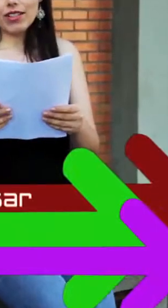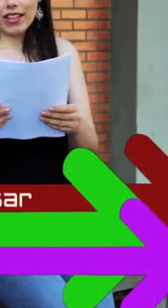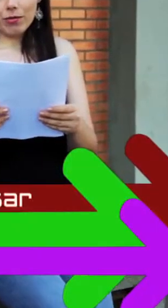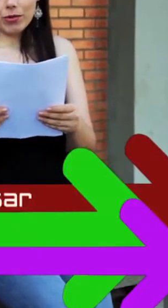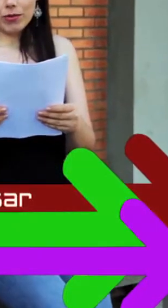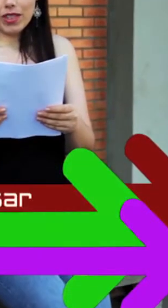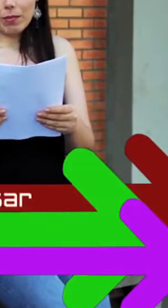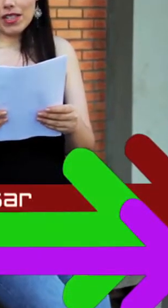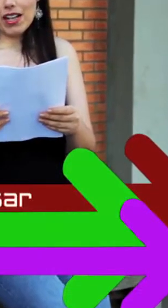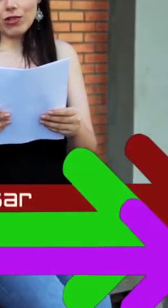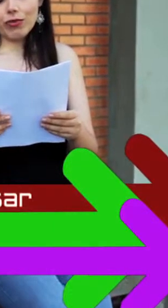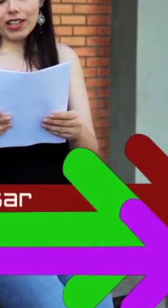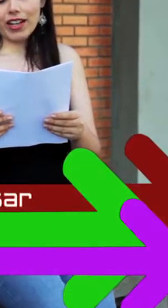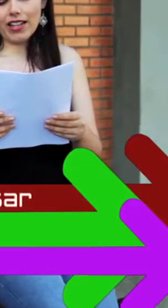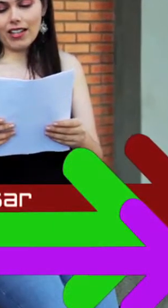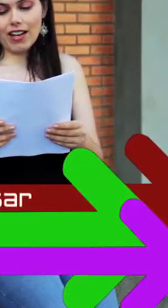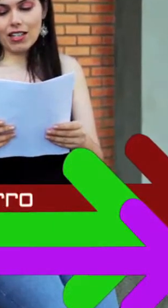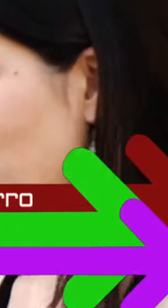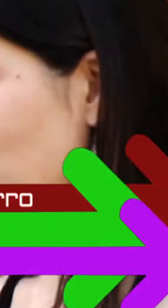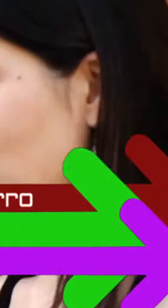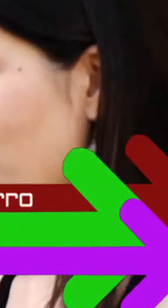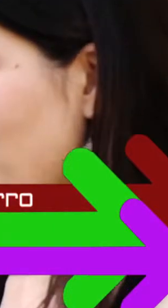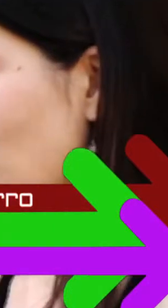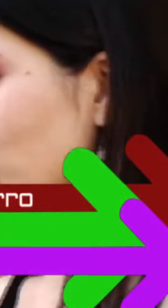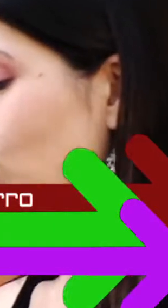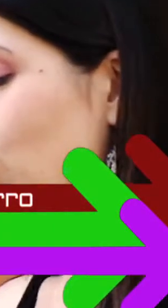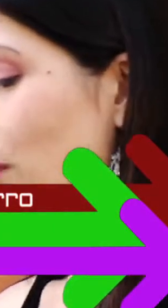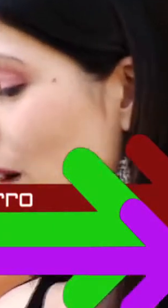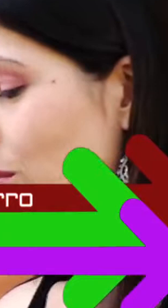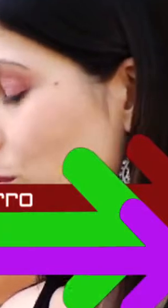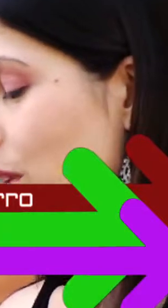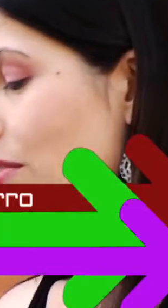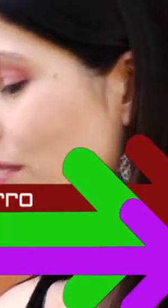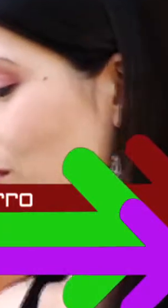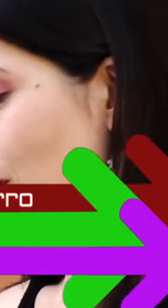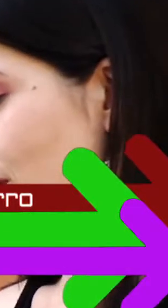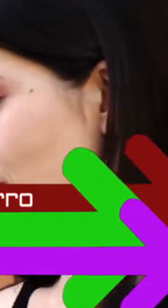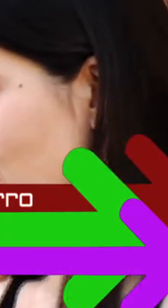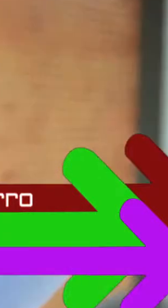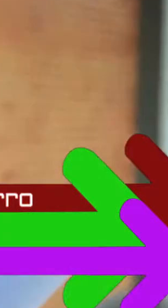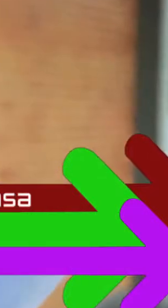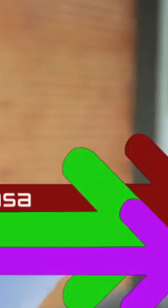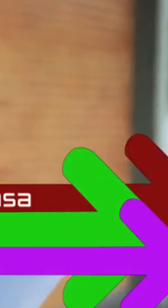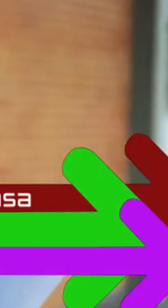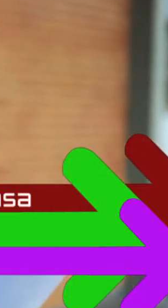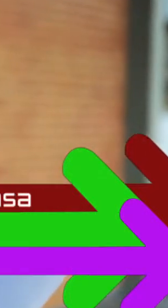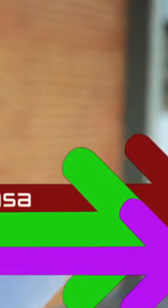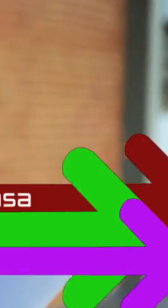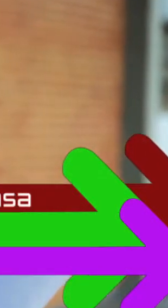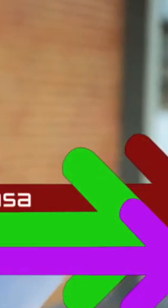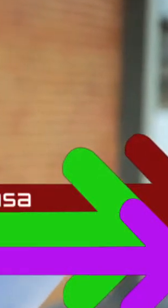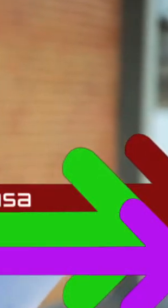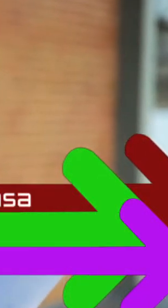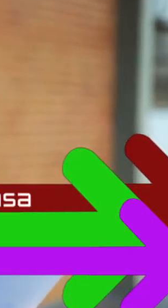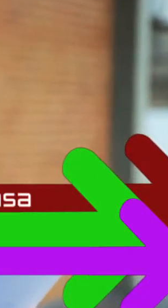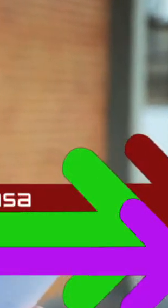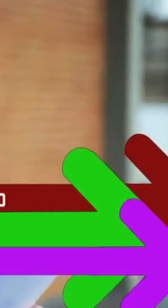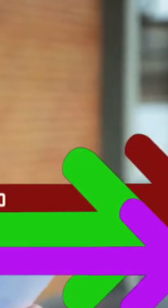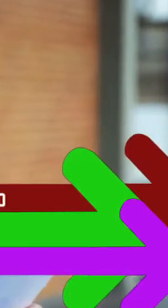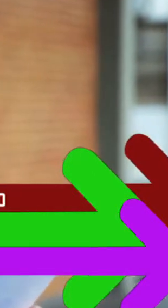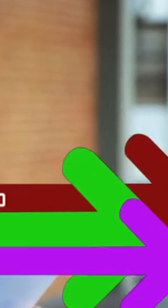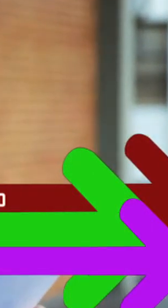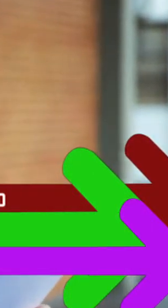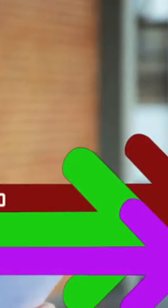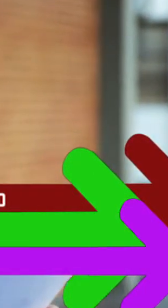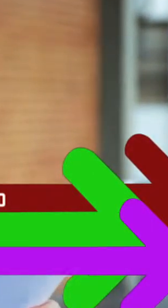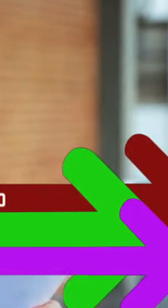final de setembro e, apesar da chuva que caía, as flores enfeitavam todo o bairro onde morava a Vitória. Quando Vitória chegou em casa naquele dia,